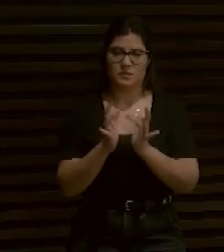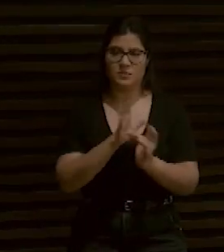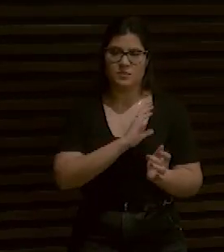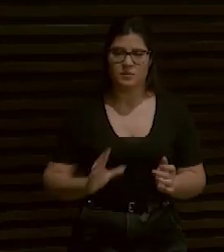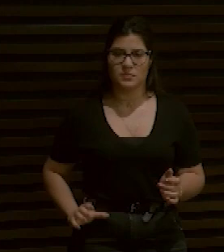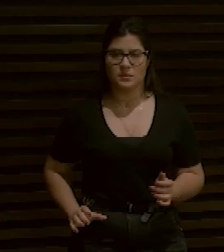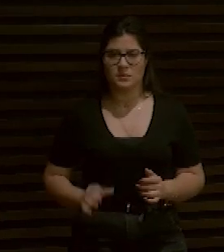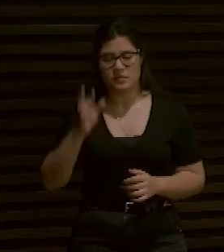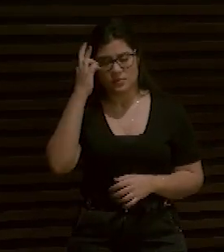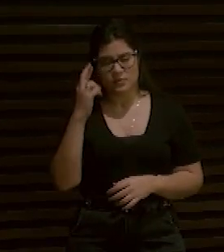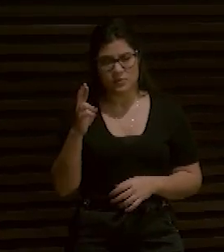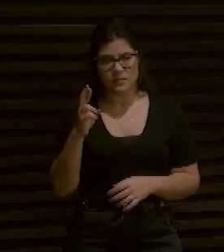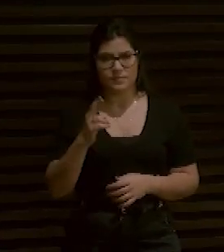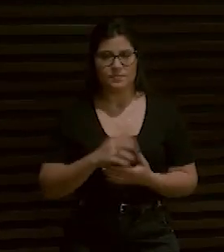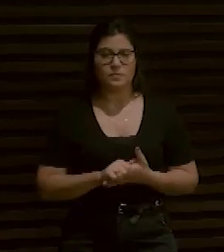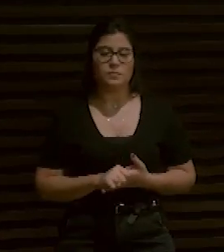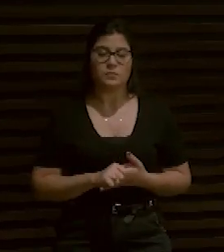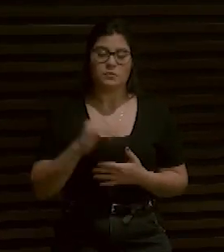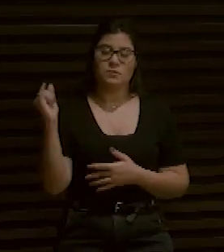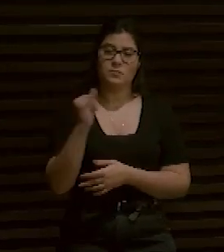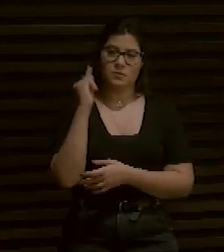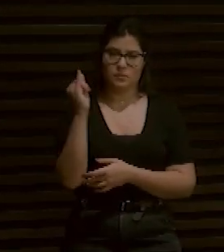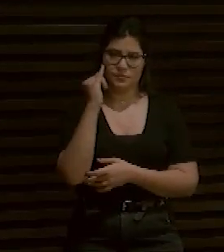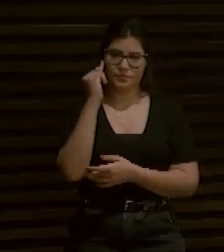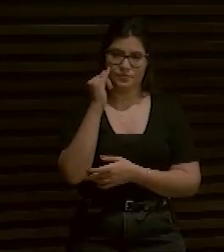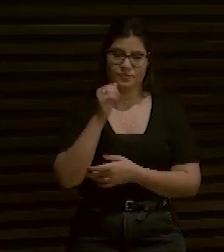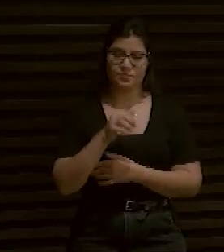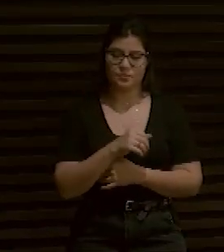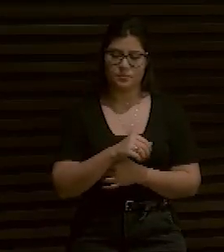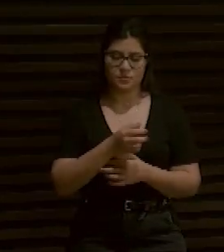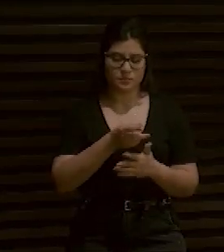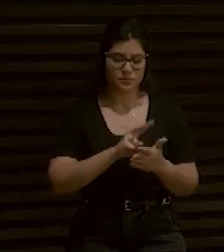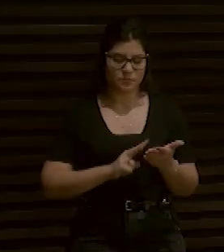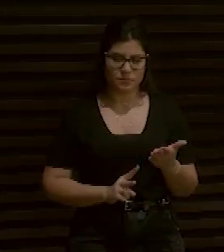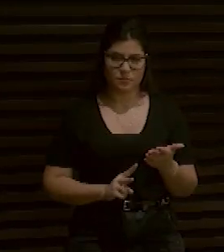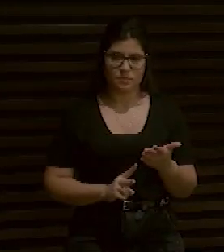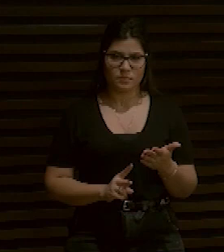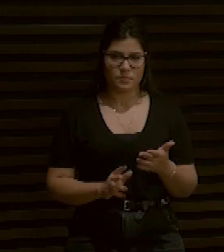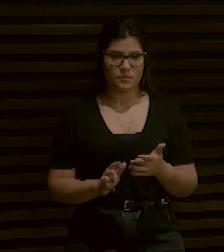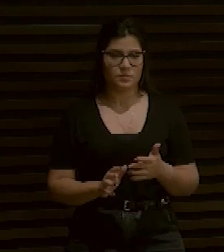Recapitulando o nosso primeiro capítulo, é importante a gente passar por ele para que tenha sentido o que a gente vai